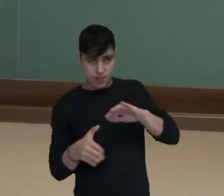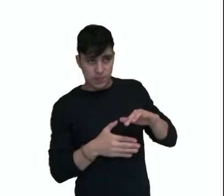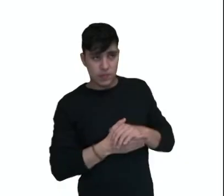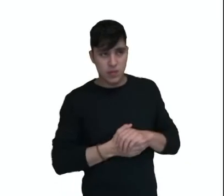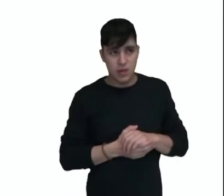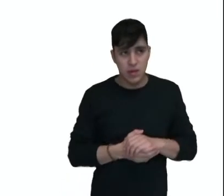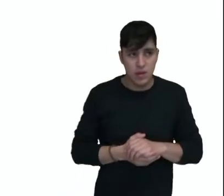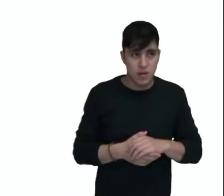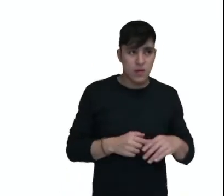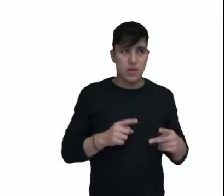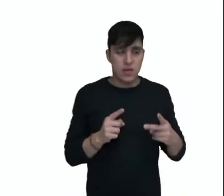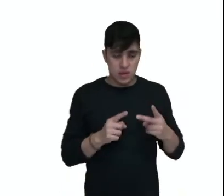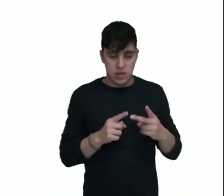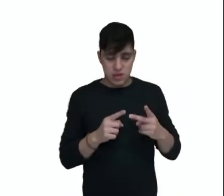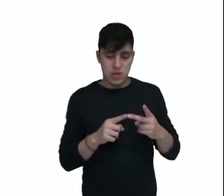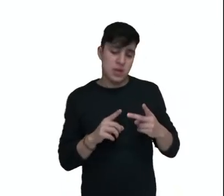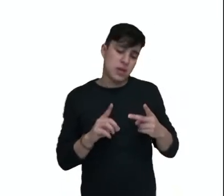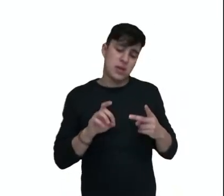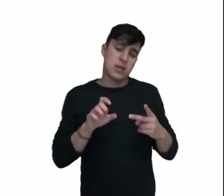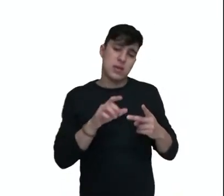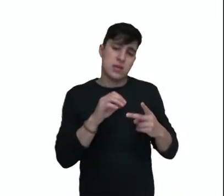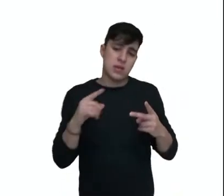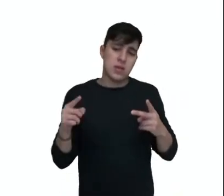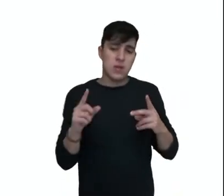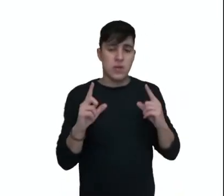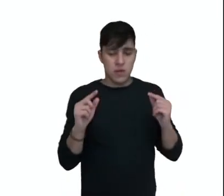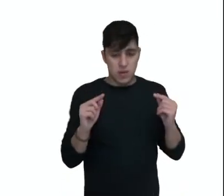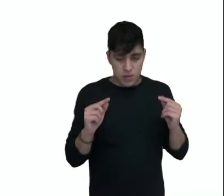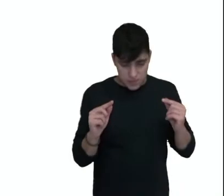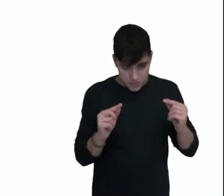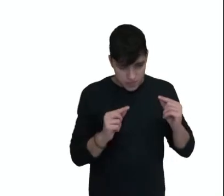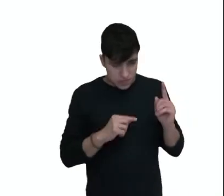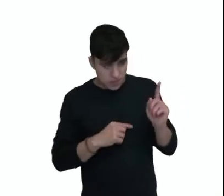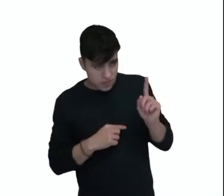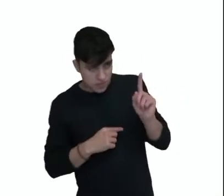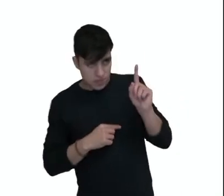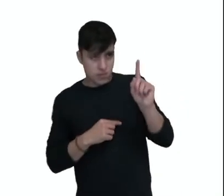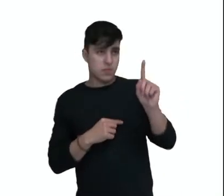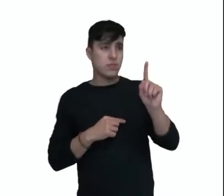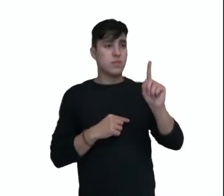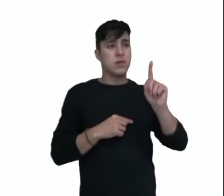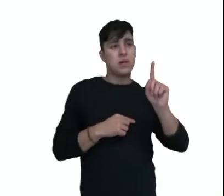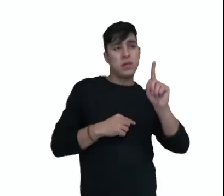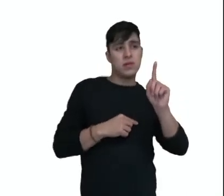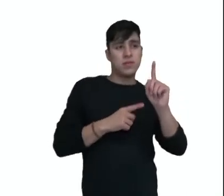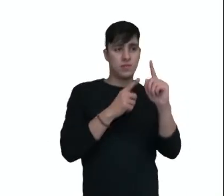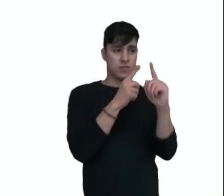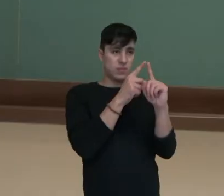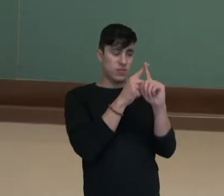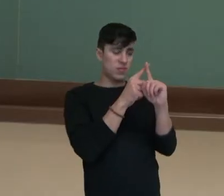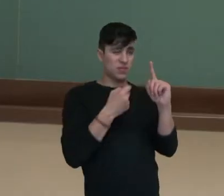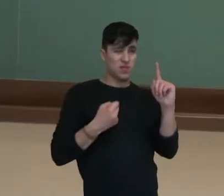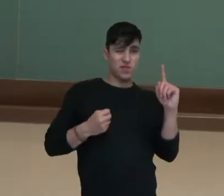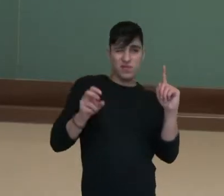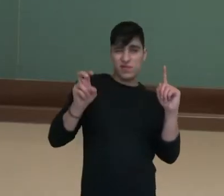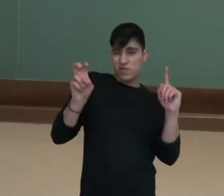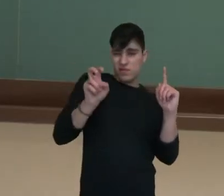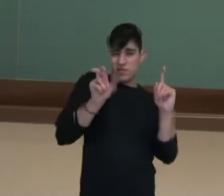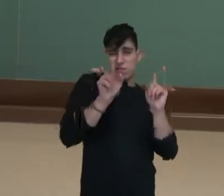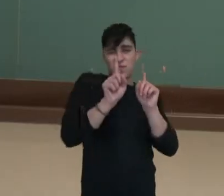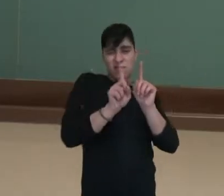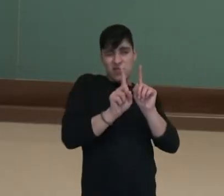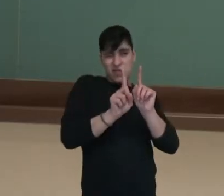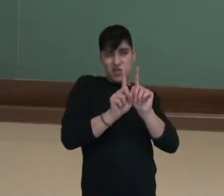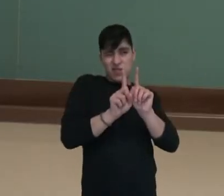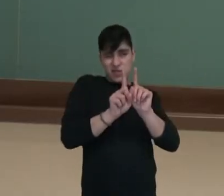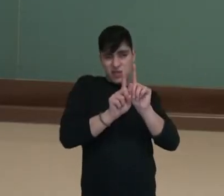do braço curto do cromossomo 5. Então, observem aqui comigo o cromossomo número 5. Aqui